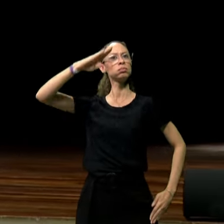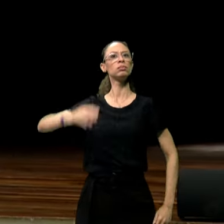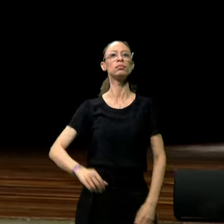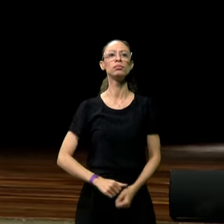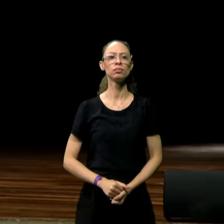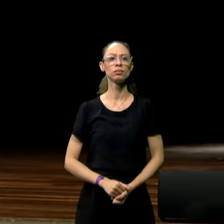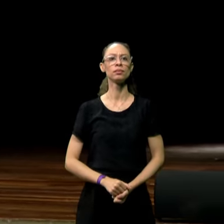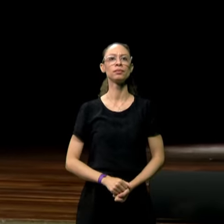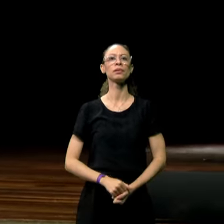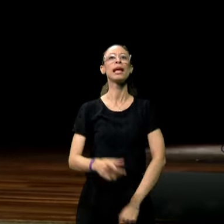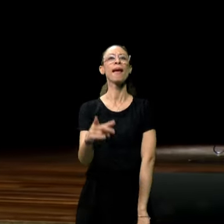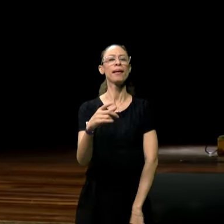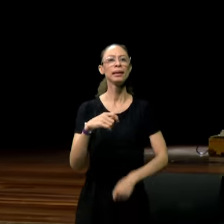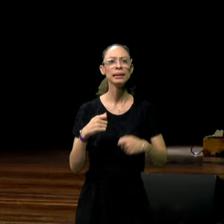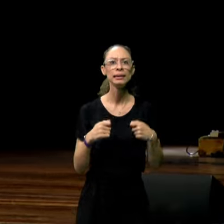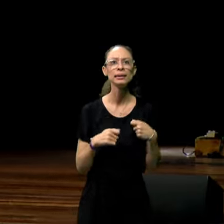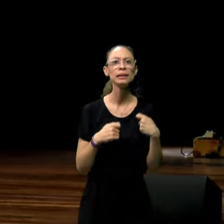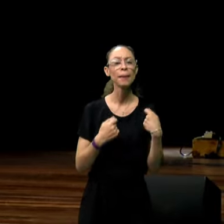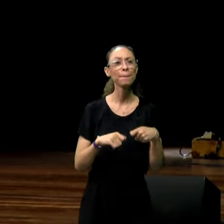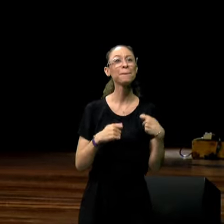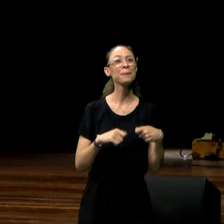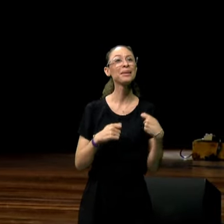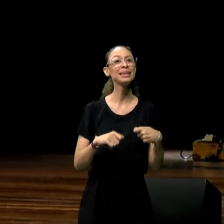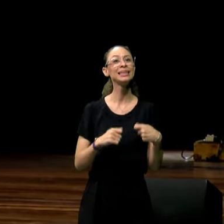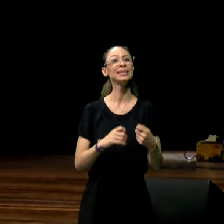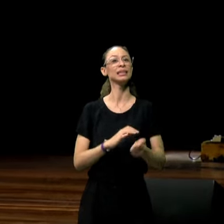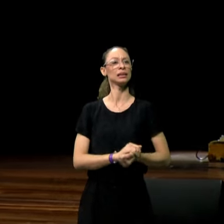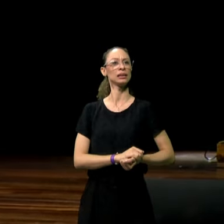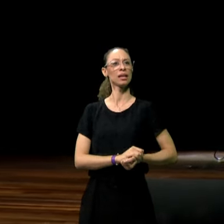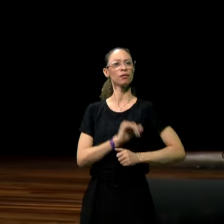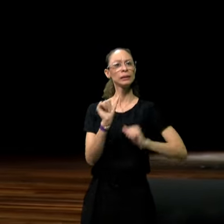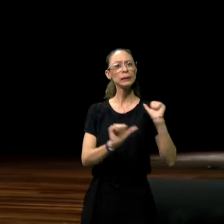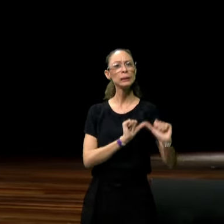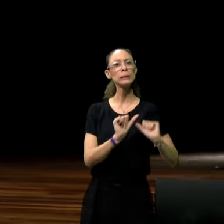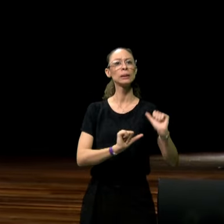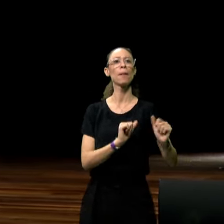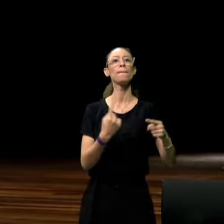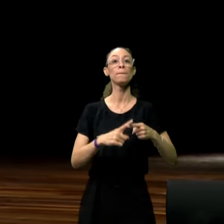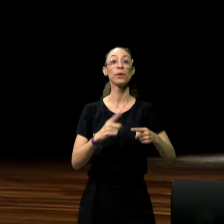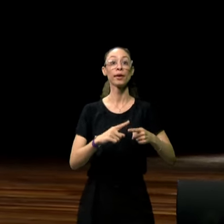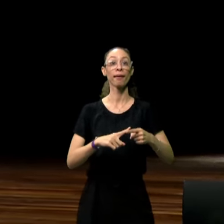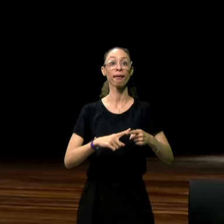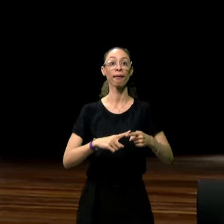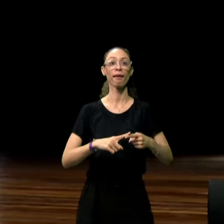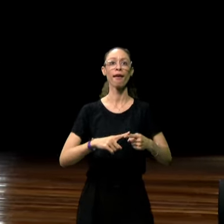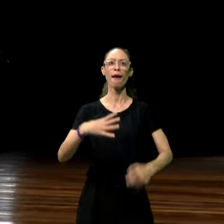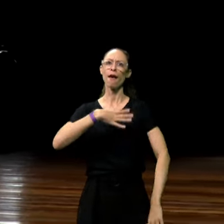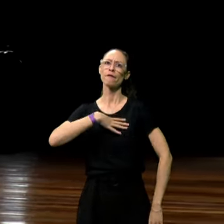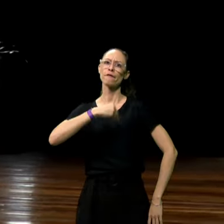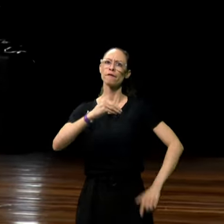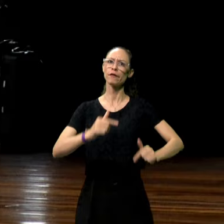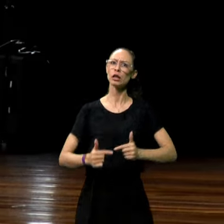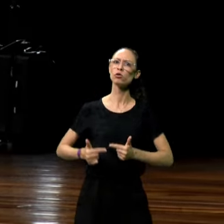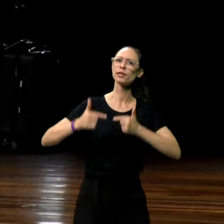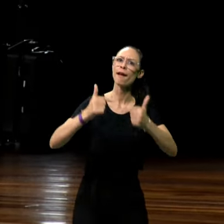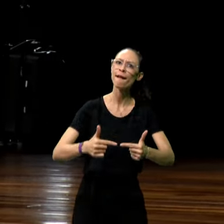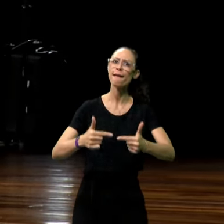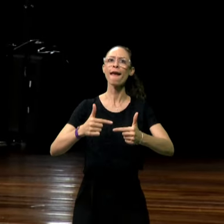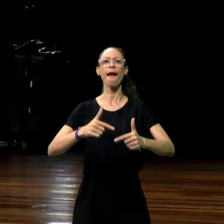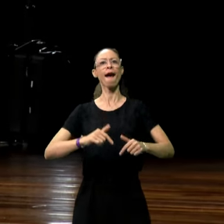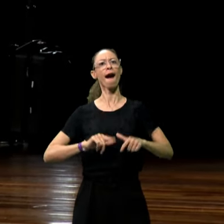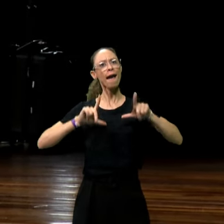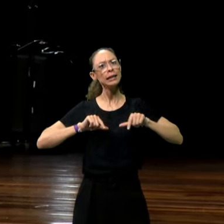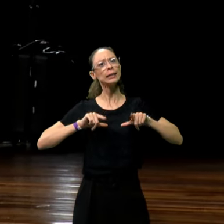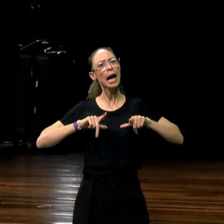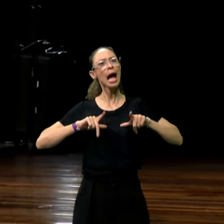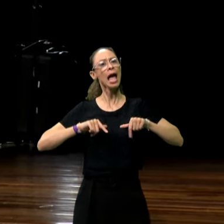Eles tinham o DNA, a genética de filhos da guerra porque eram os filhos de Abraão,